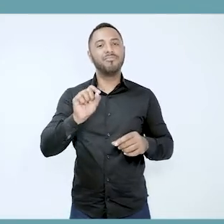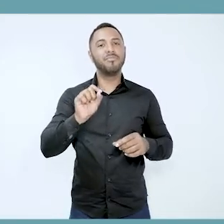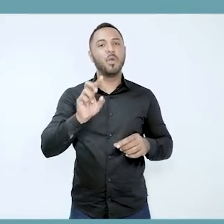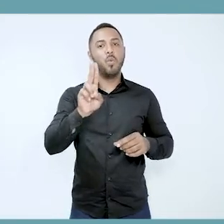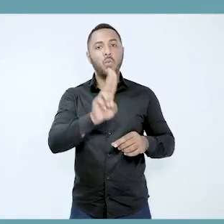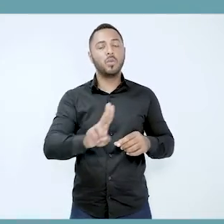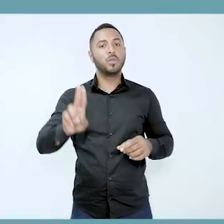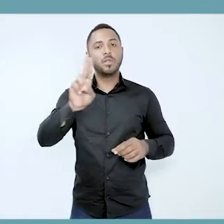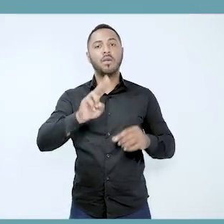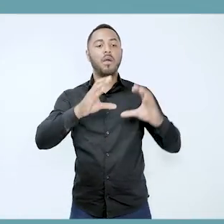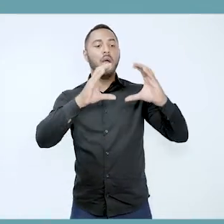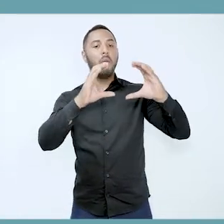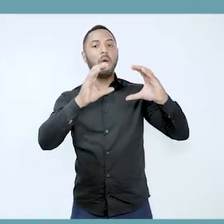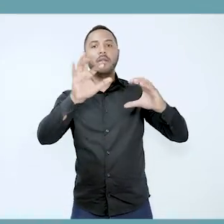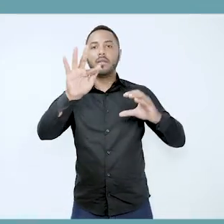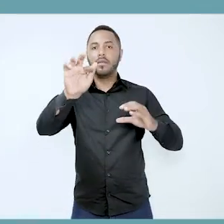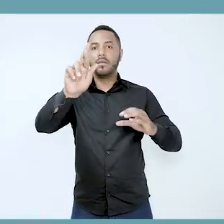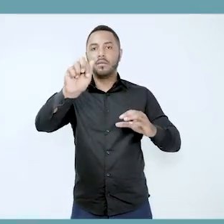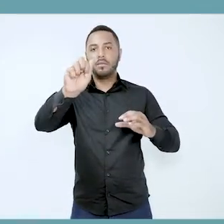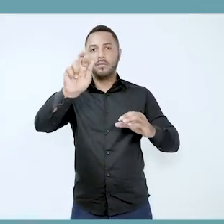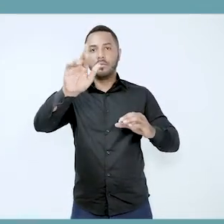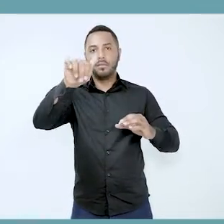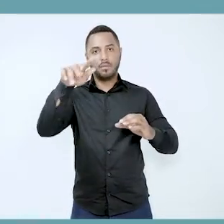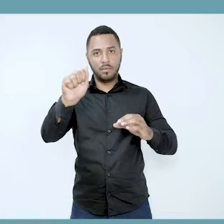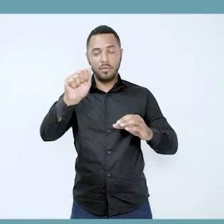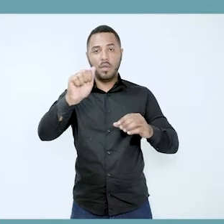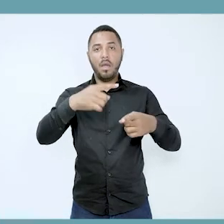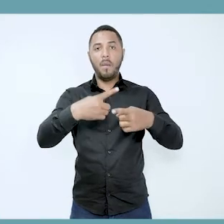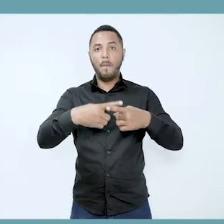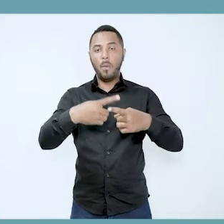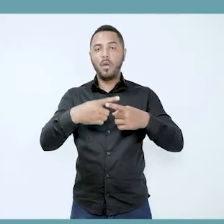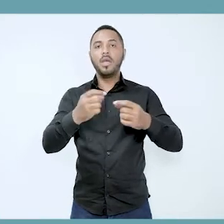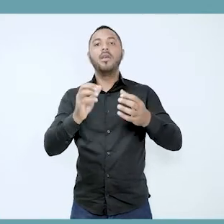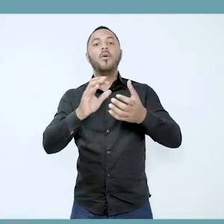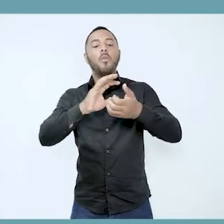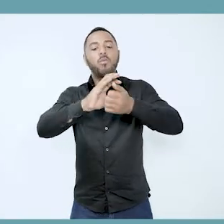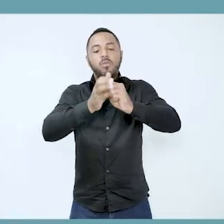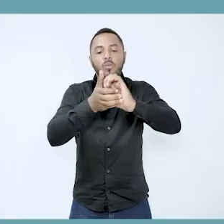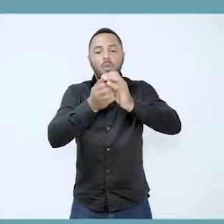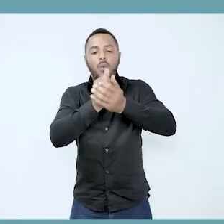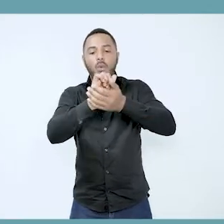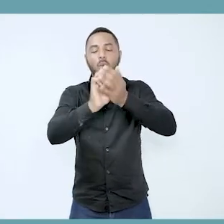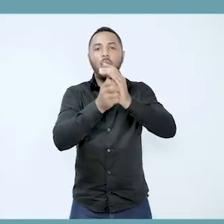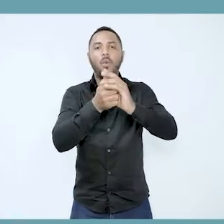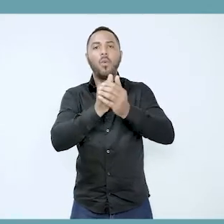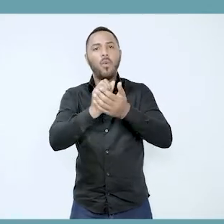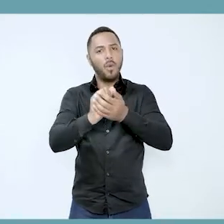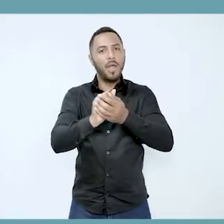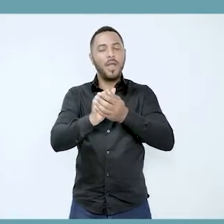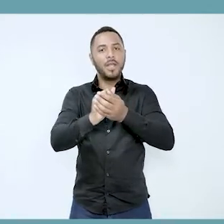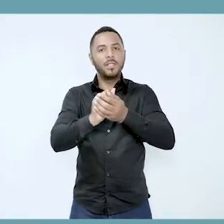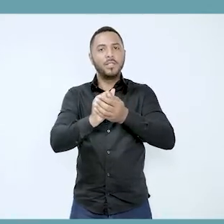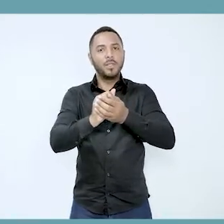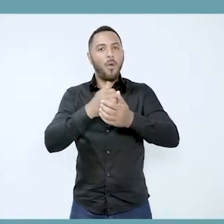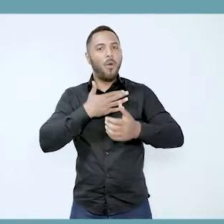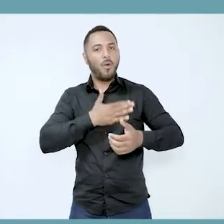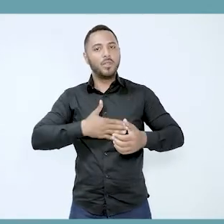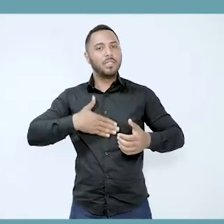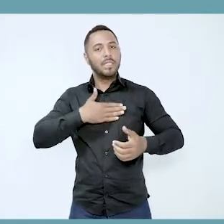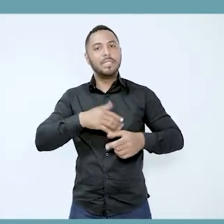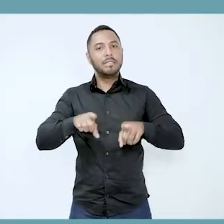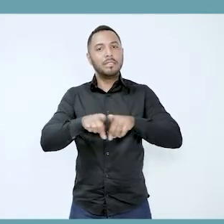de farinha, arredondadas cuidadosamente na palma da mão e que permitiam um